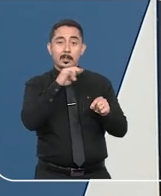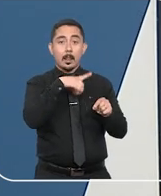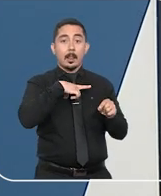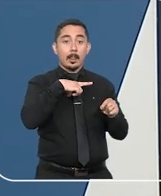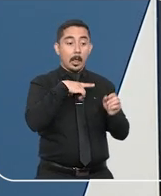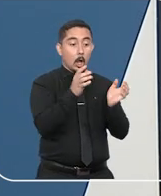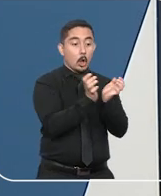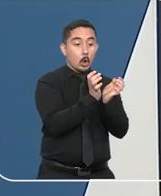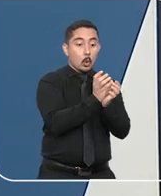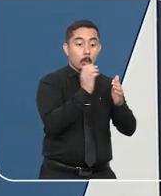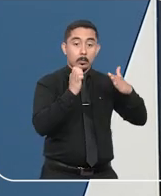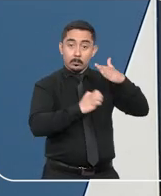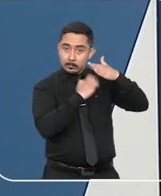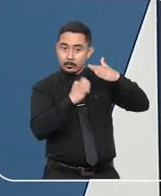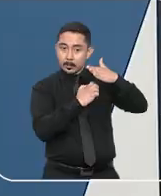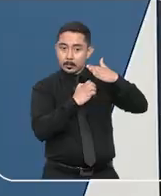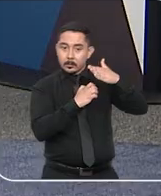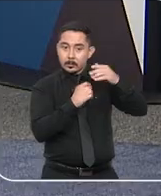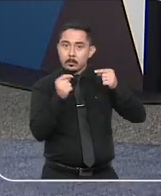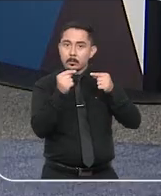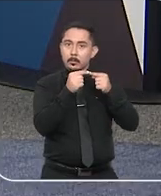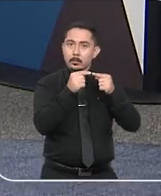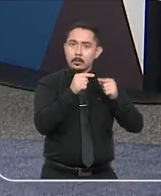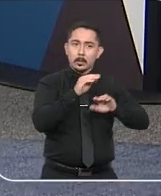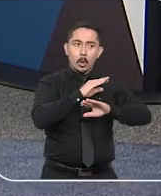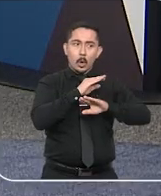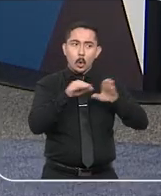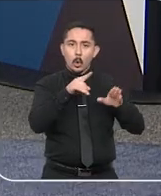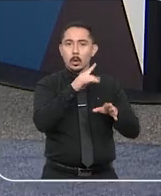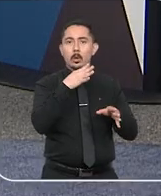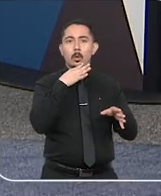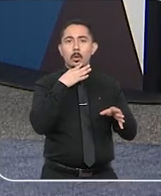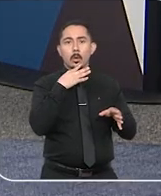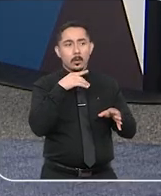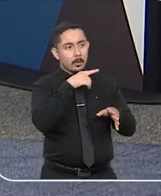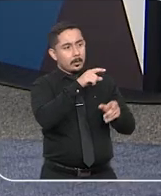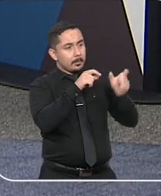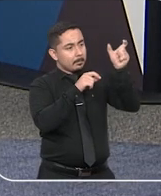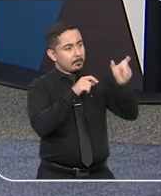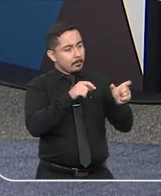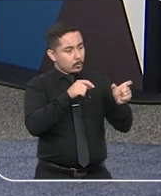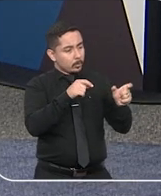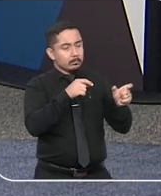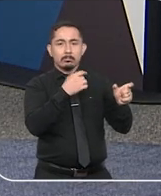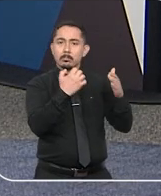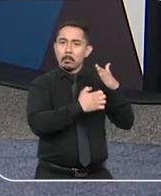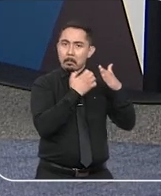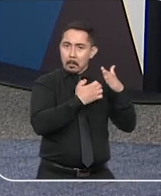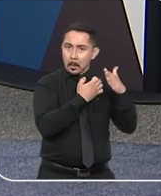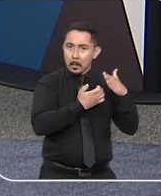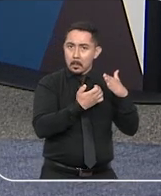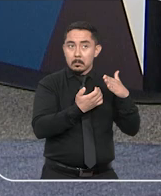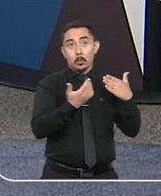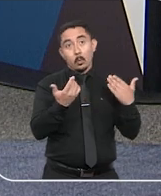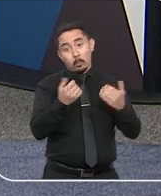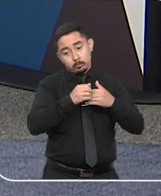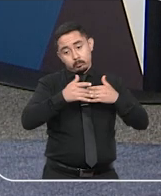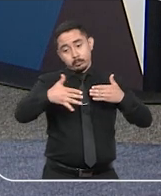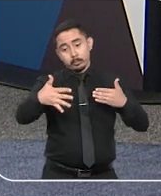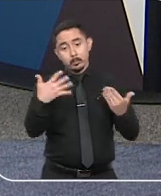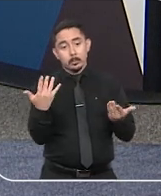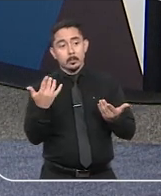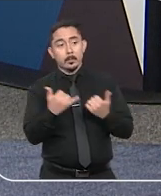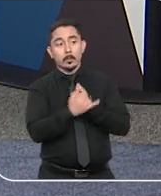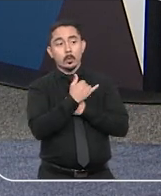o de que a simples existência de grupo empresarial não basta para a desconsideração da personalidade jurídica e a extensão